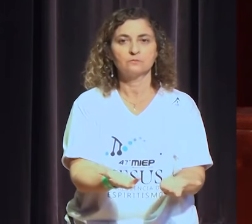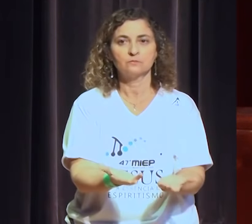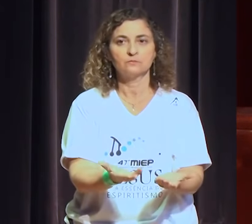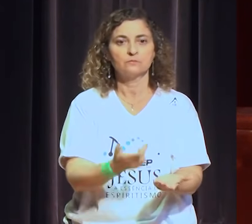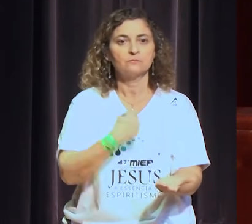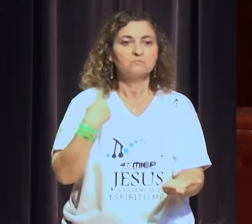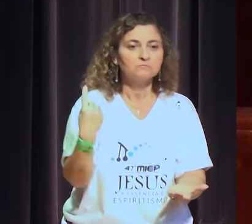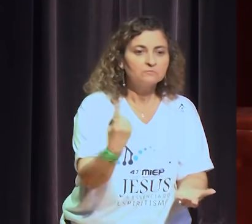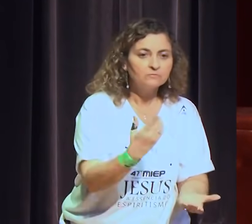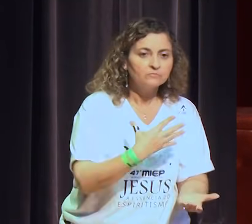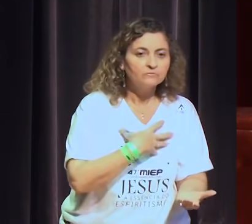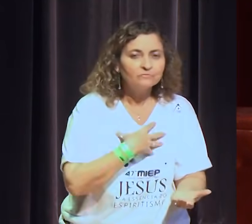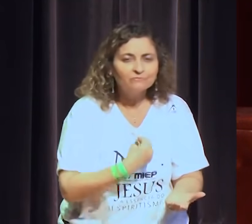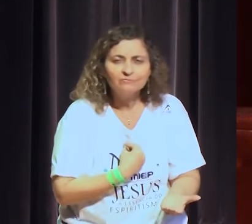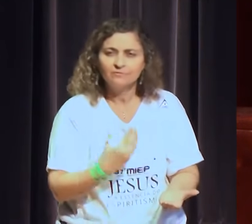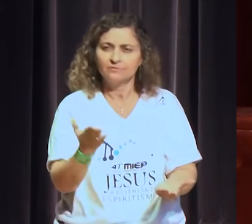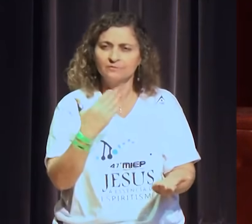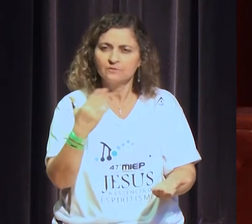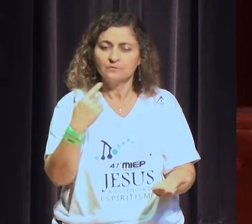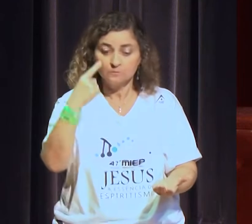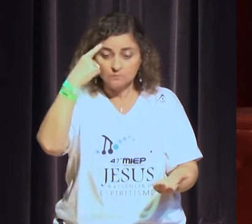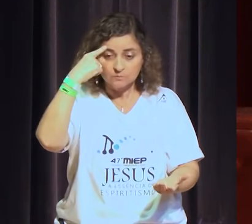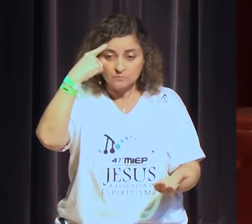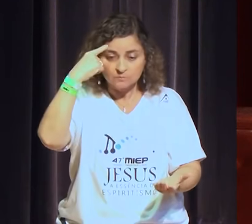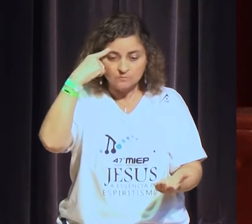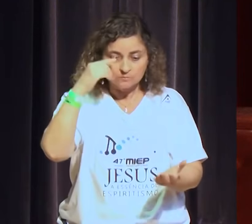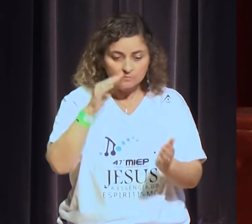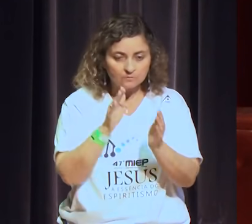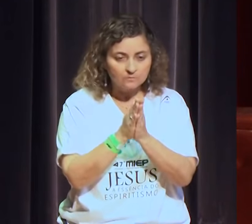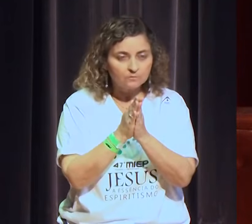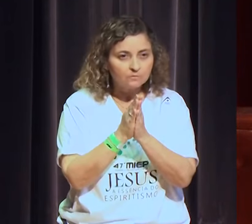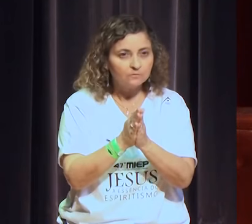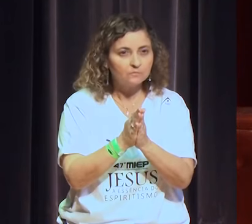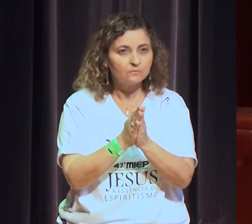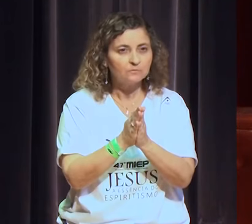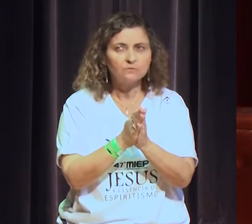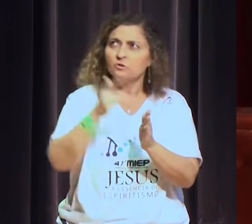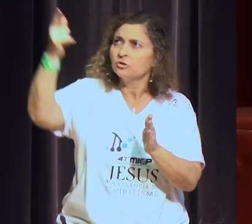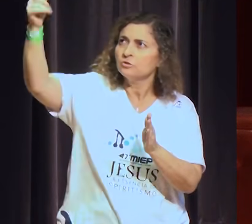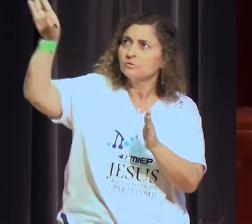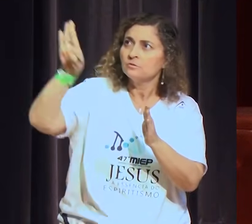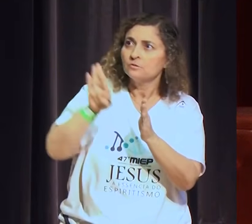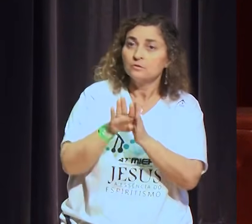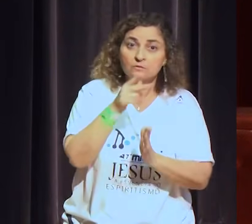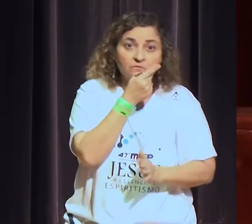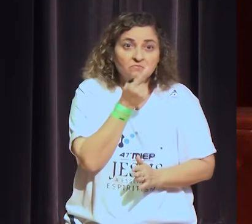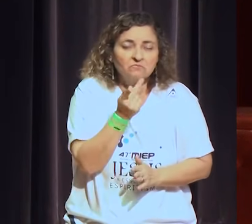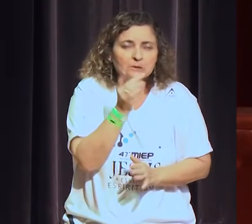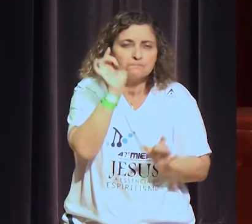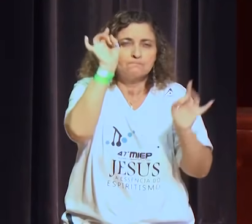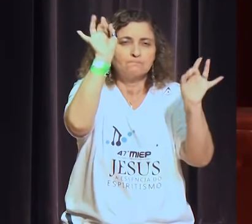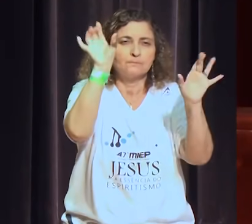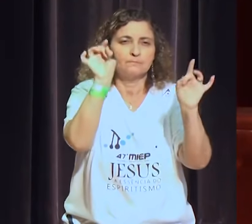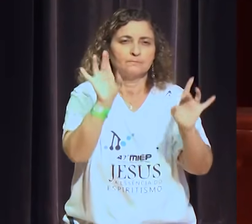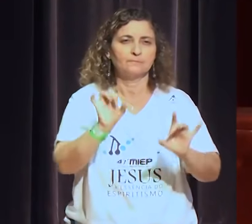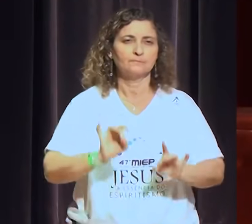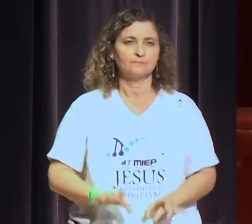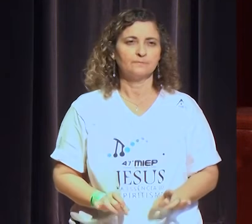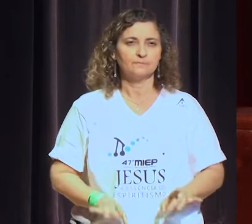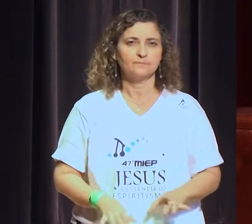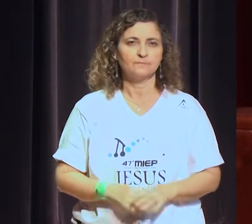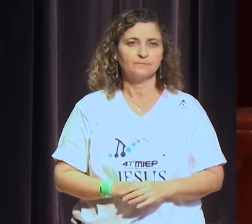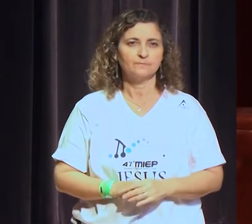meus filhos, vamos concentrar na oração, porque nós vamos receber uma visita